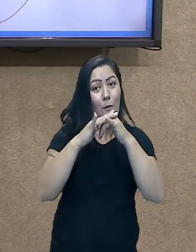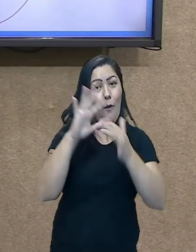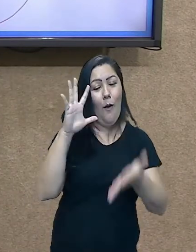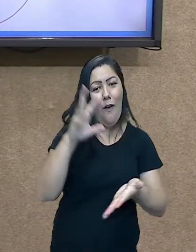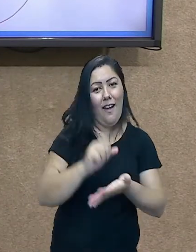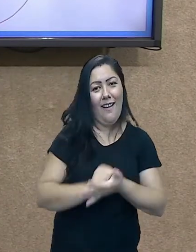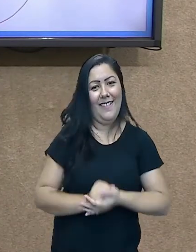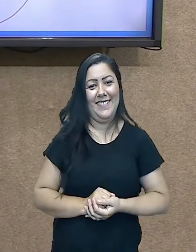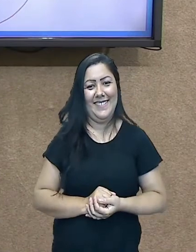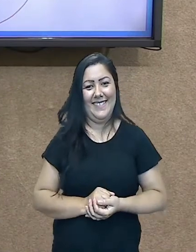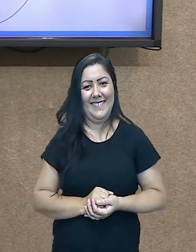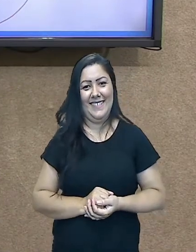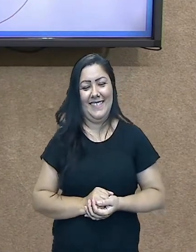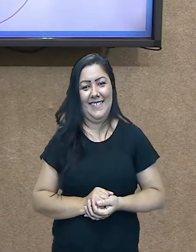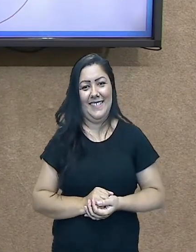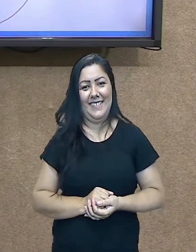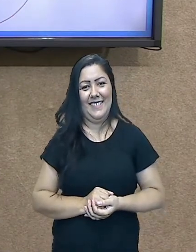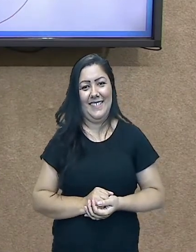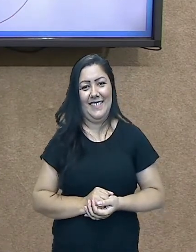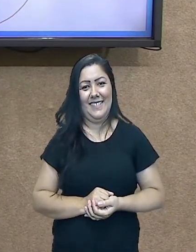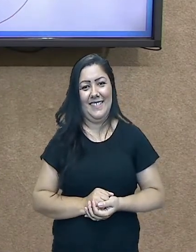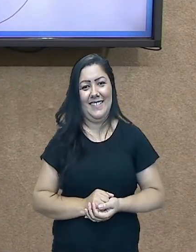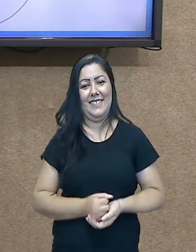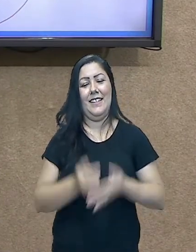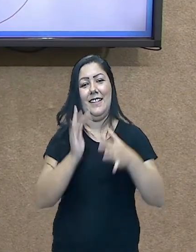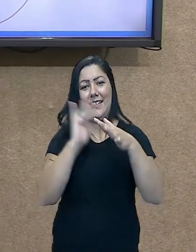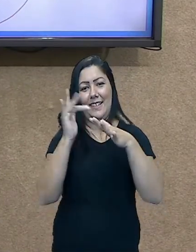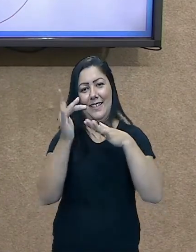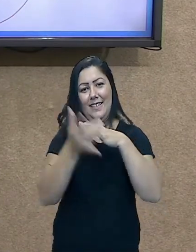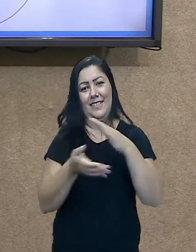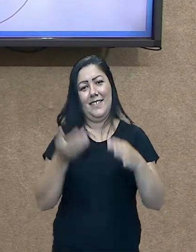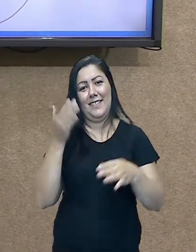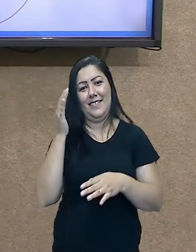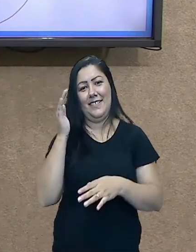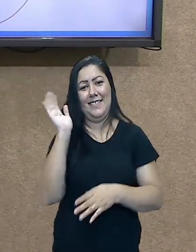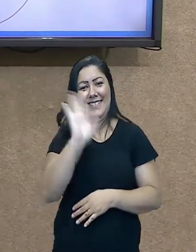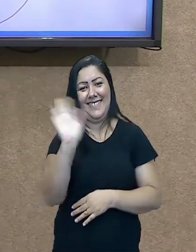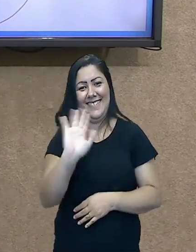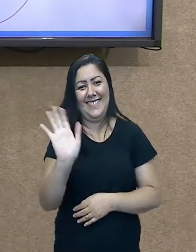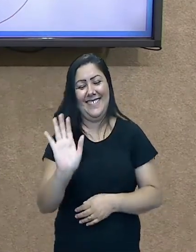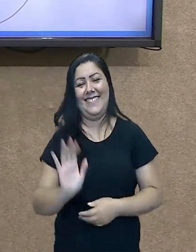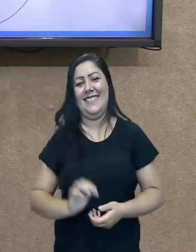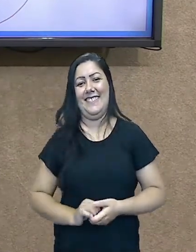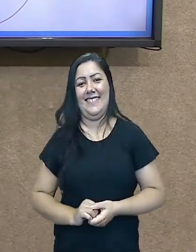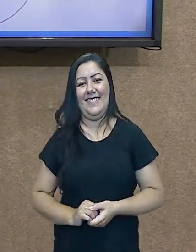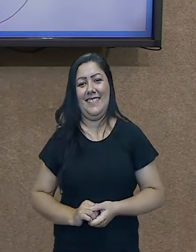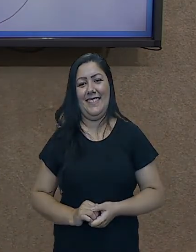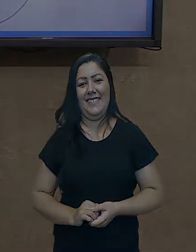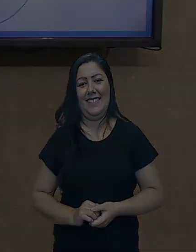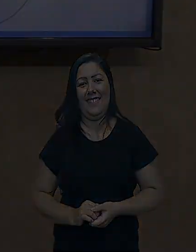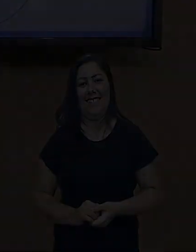canal do YouTube e acesse as nossas redes sociais. Tchau, tchau, até a próxima!